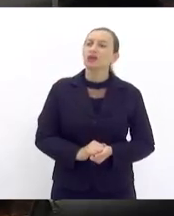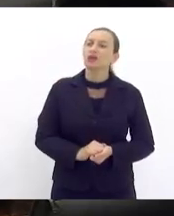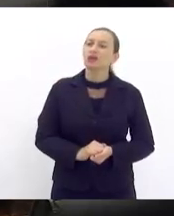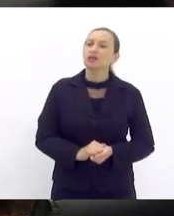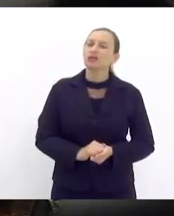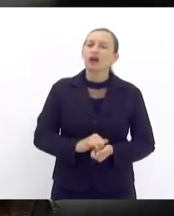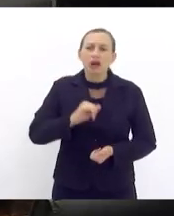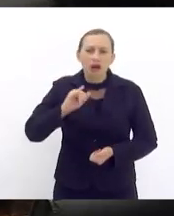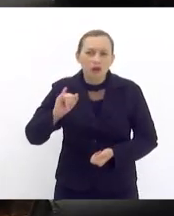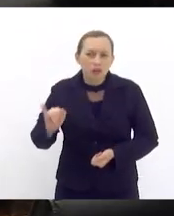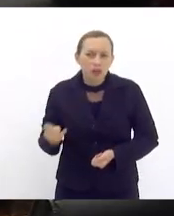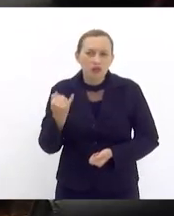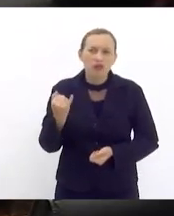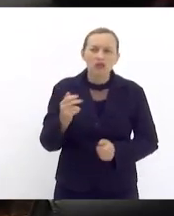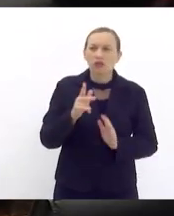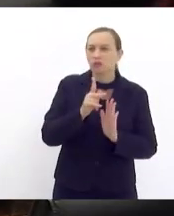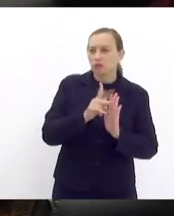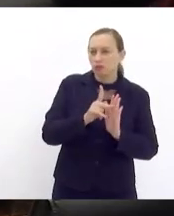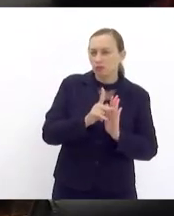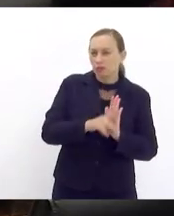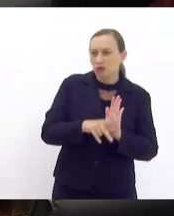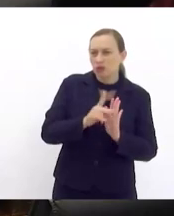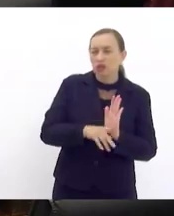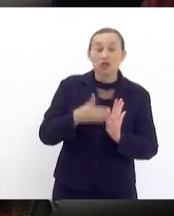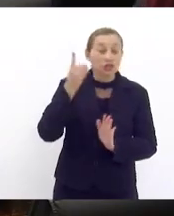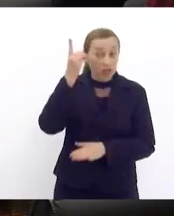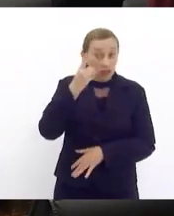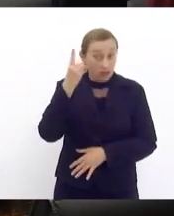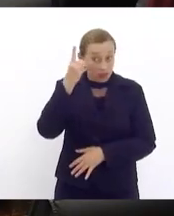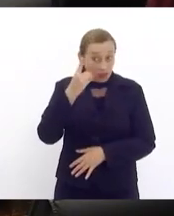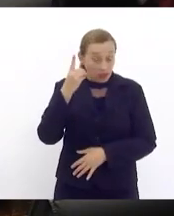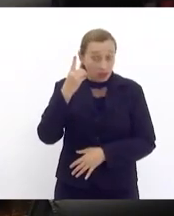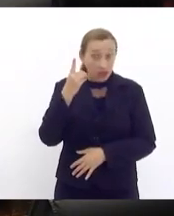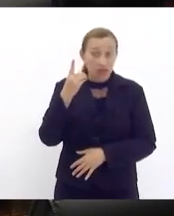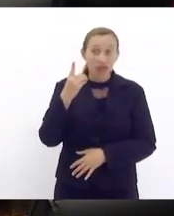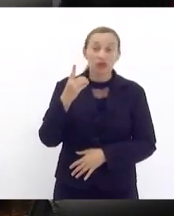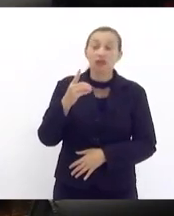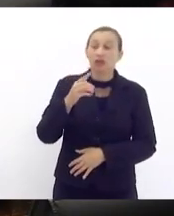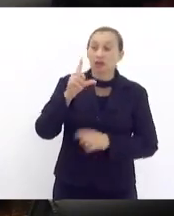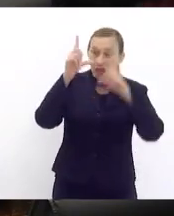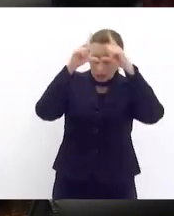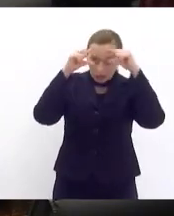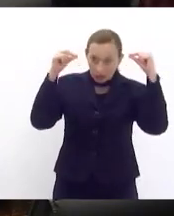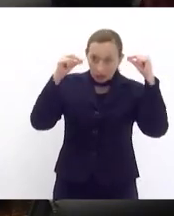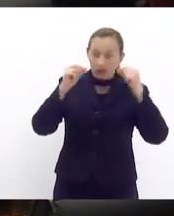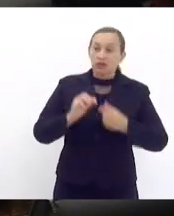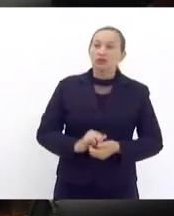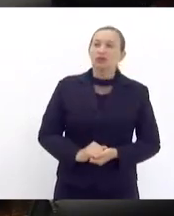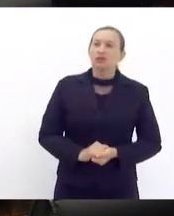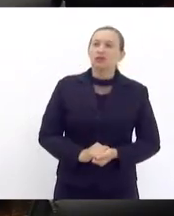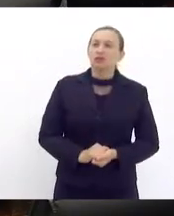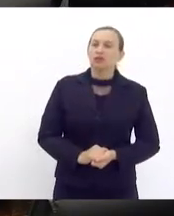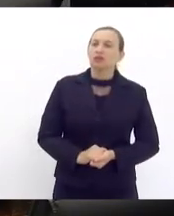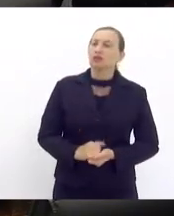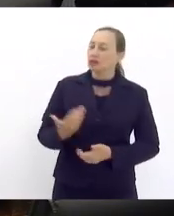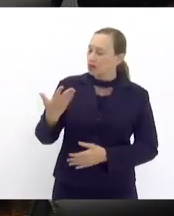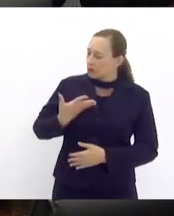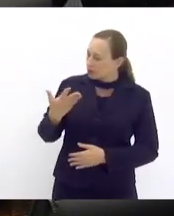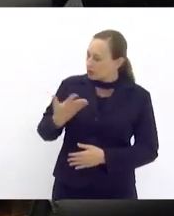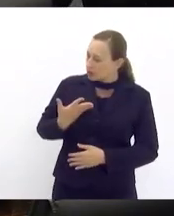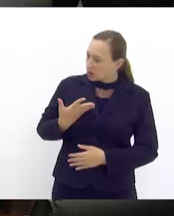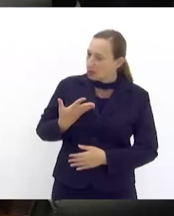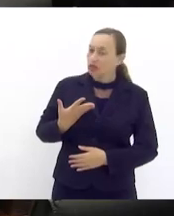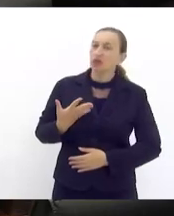aproveitando um projeto da deputada Renato deputada enfermeira Rejane possa companheira de